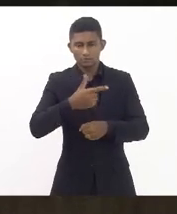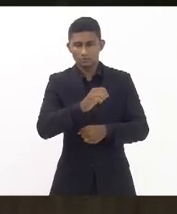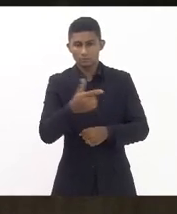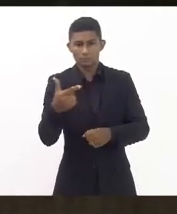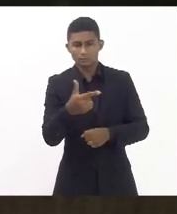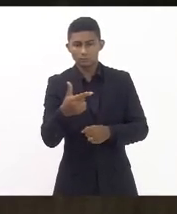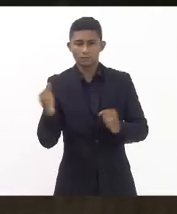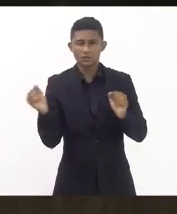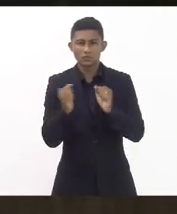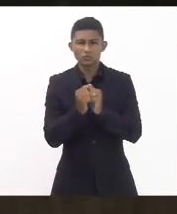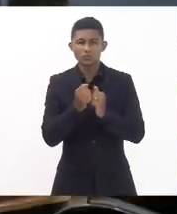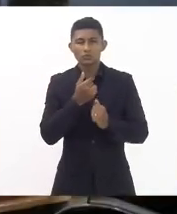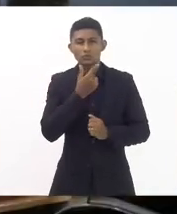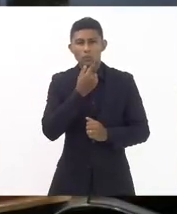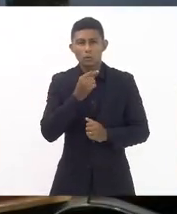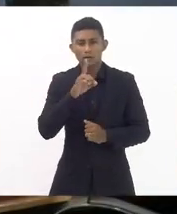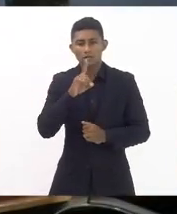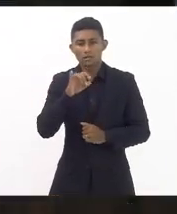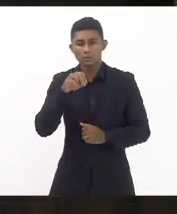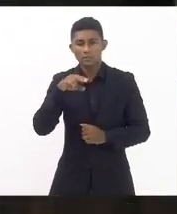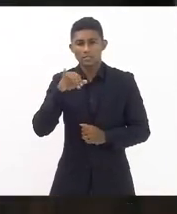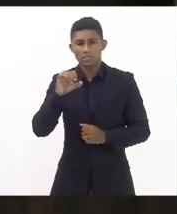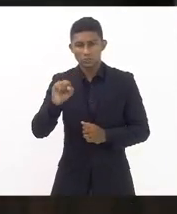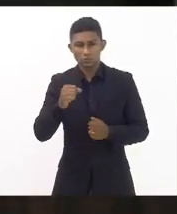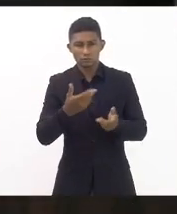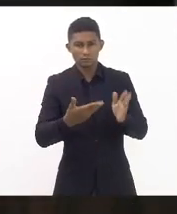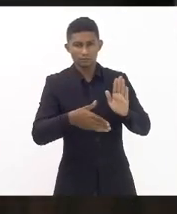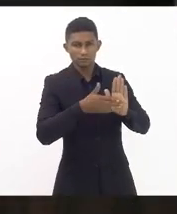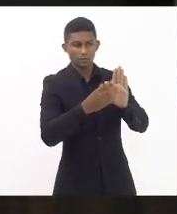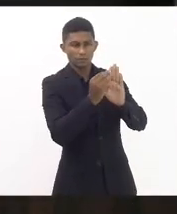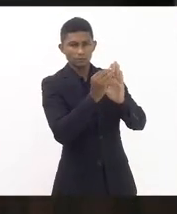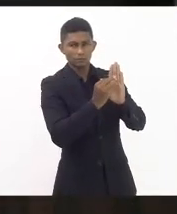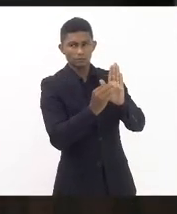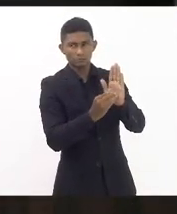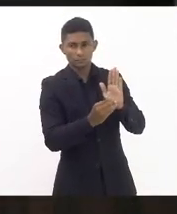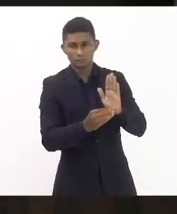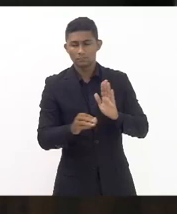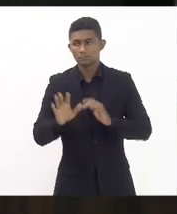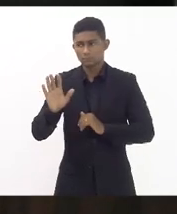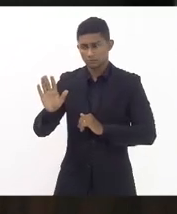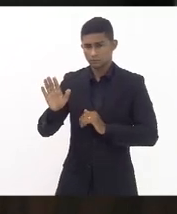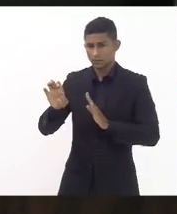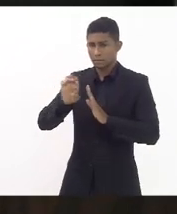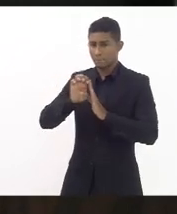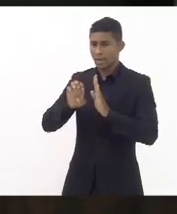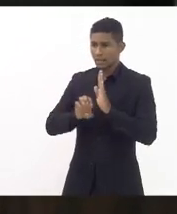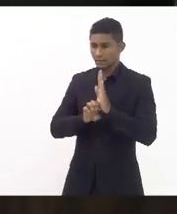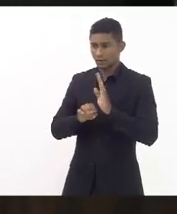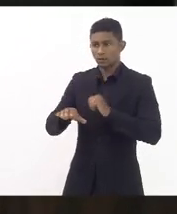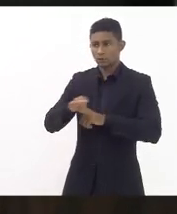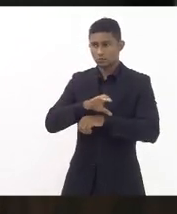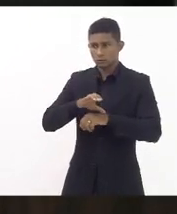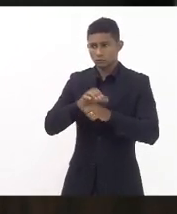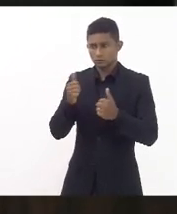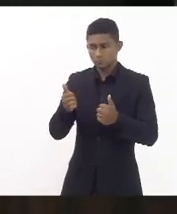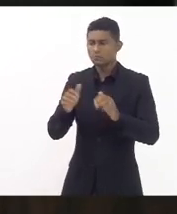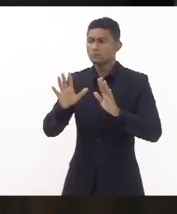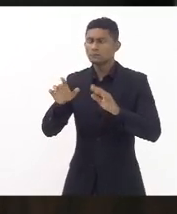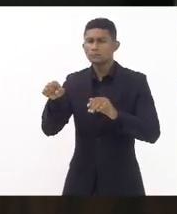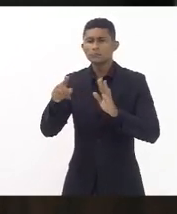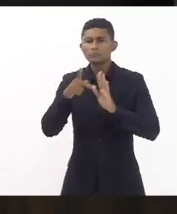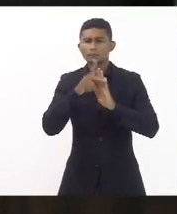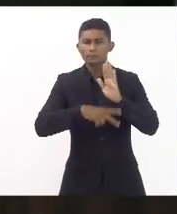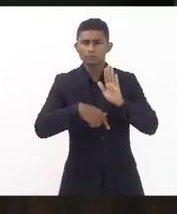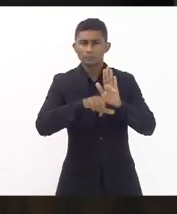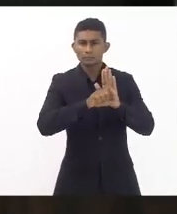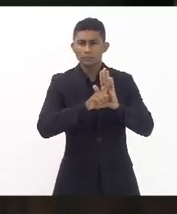do Dionísio Lins. Você precisa... Uma coisa é emenda condicional. Uhum. Esses PLs, você ou pede